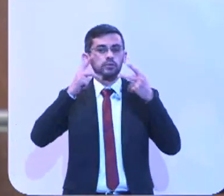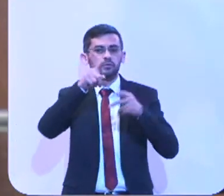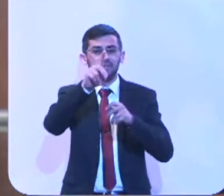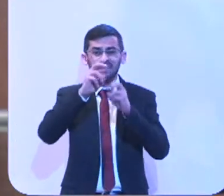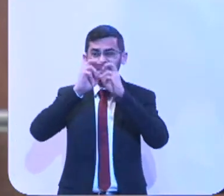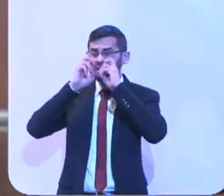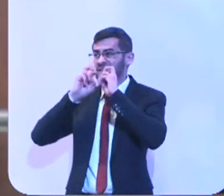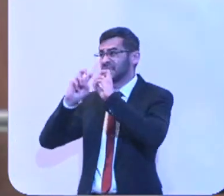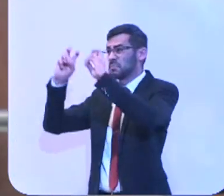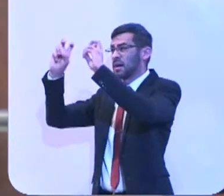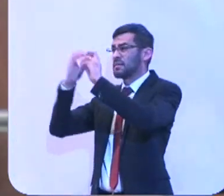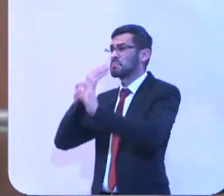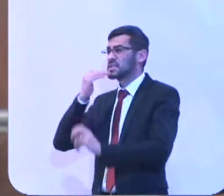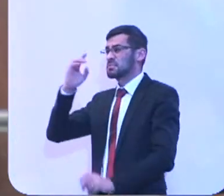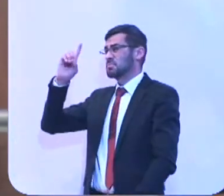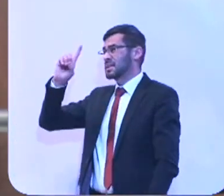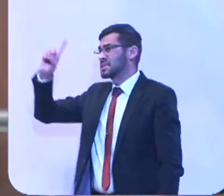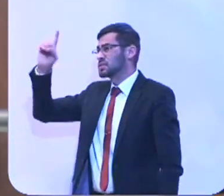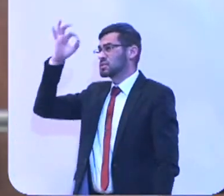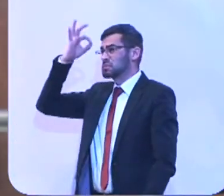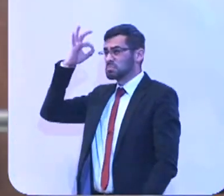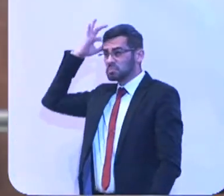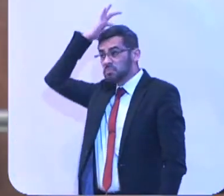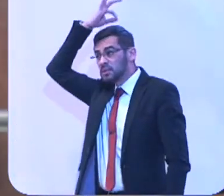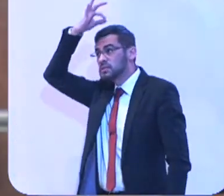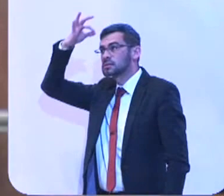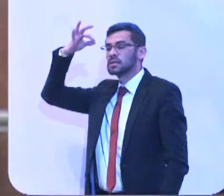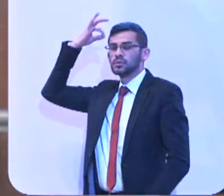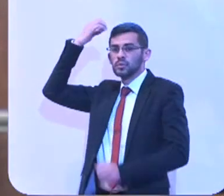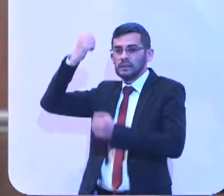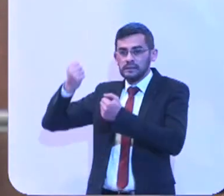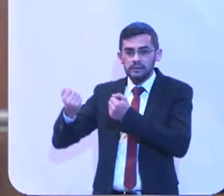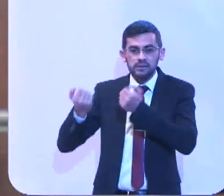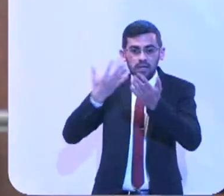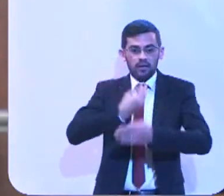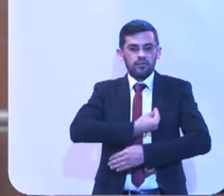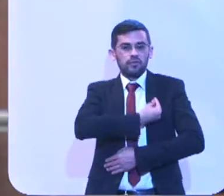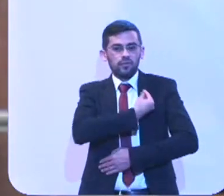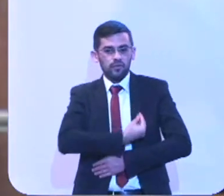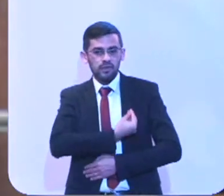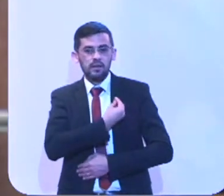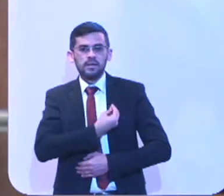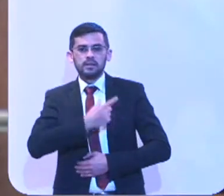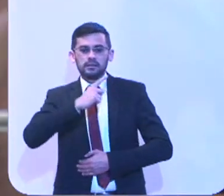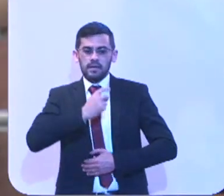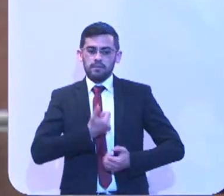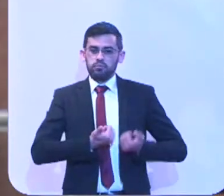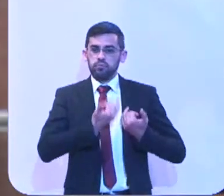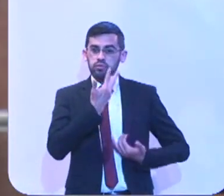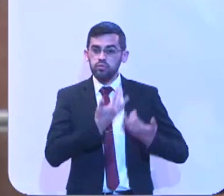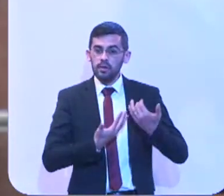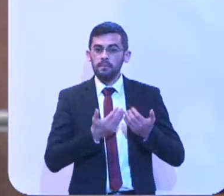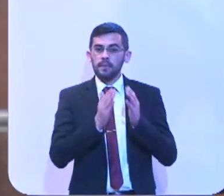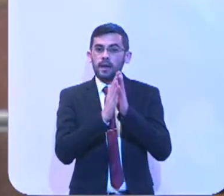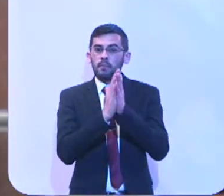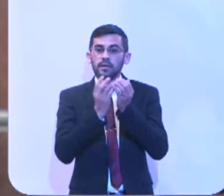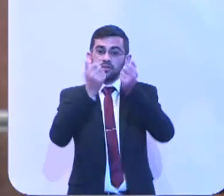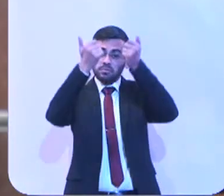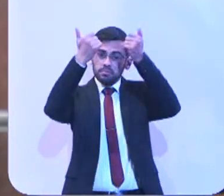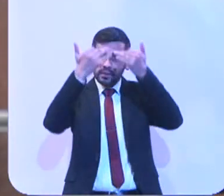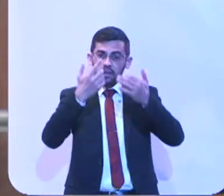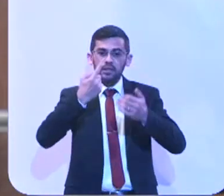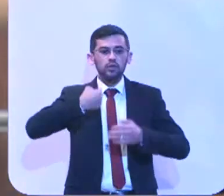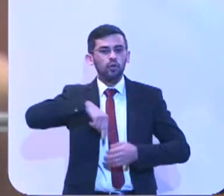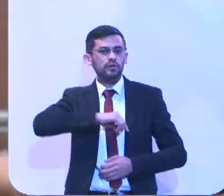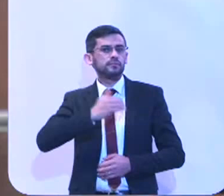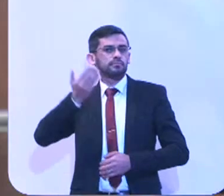e pedir para que o Espírito Santo de Deus te dê vida, desperte você. A Bíblia diz que estávamos mortos em